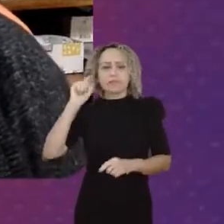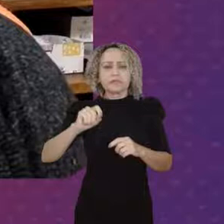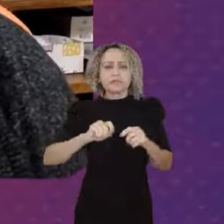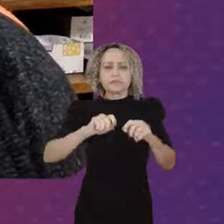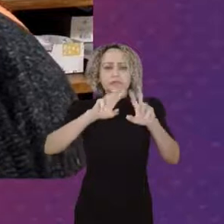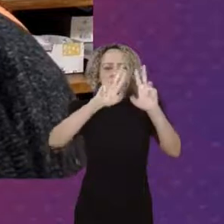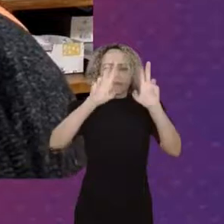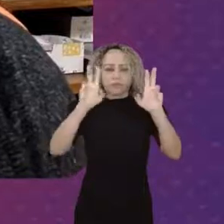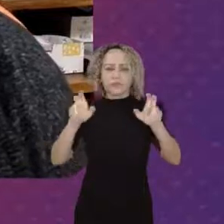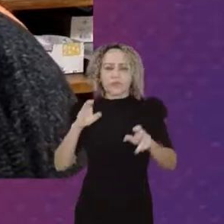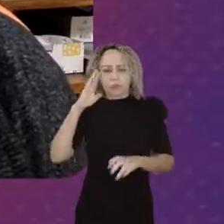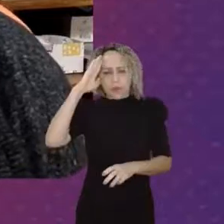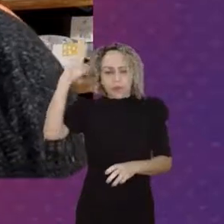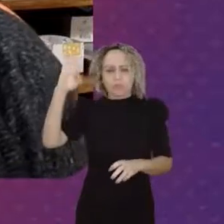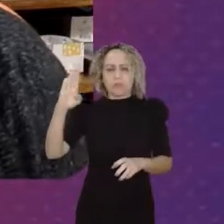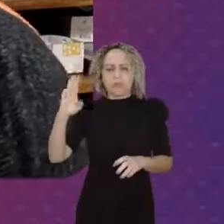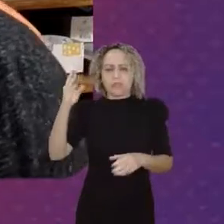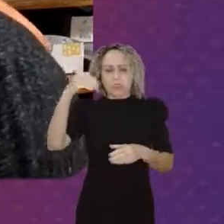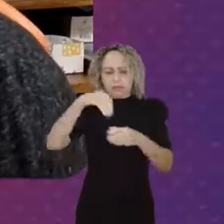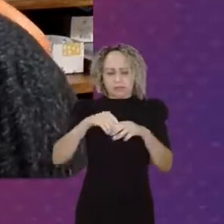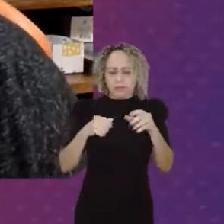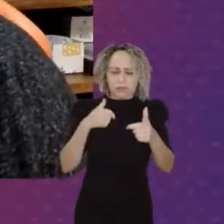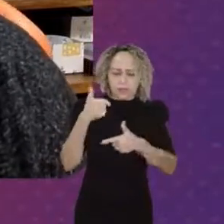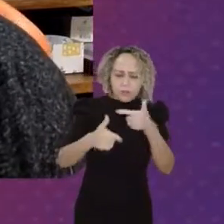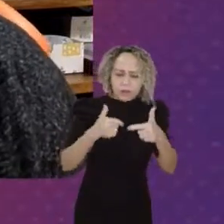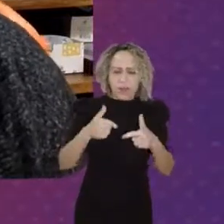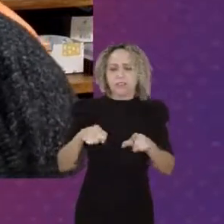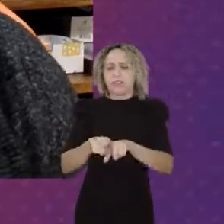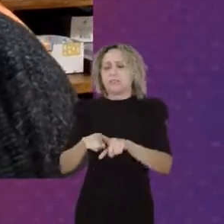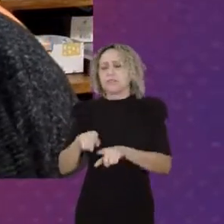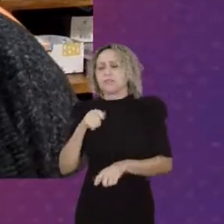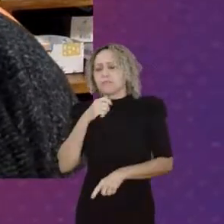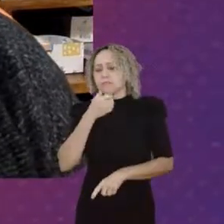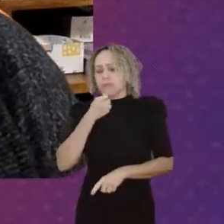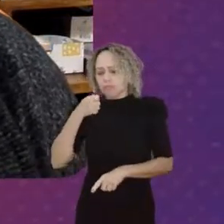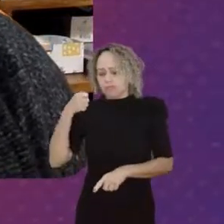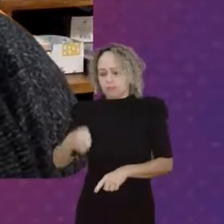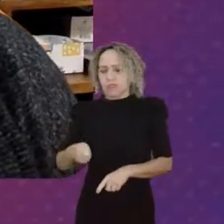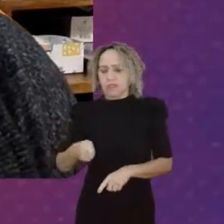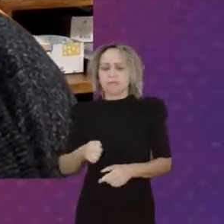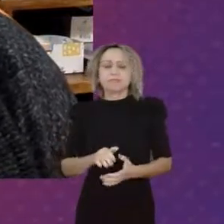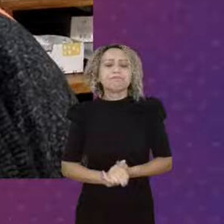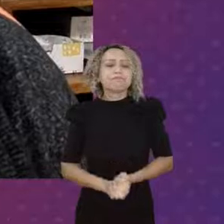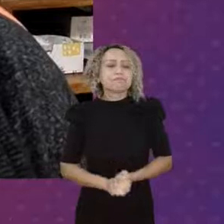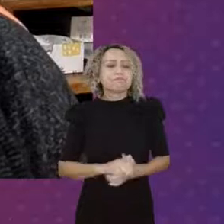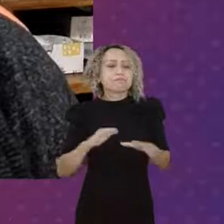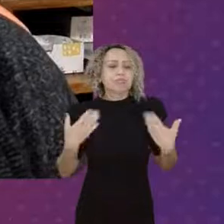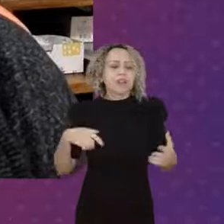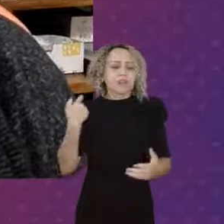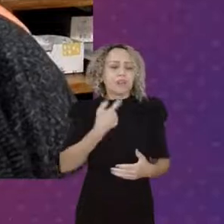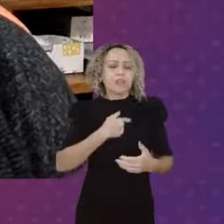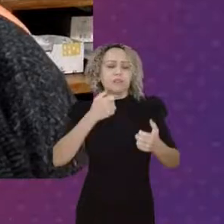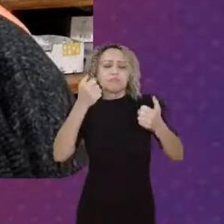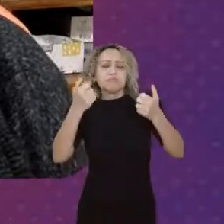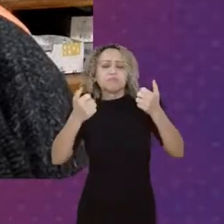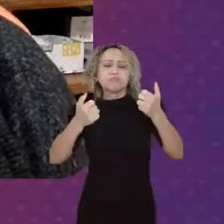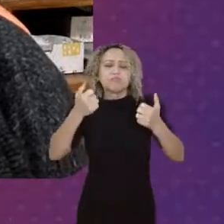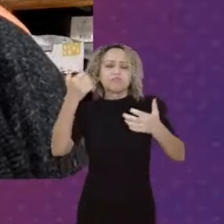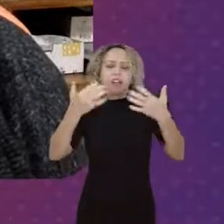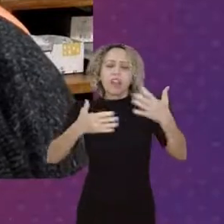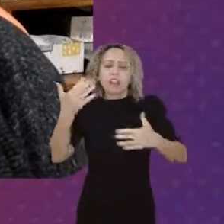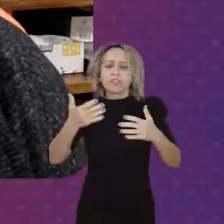principalmente mercado e principalmente patriarcado. Então, quando a gente vai falar sobre assuntos que